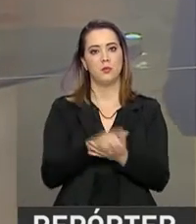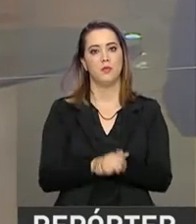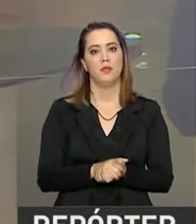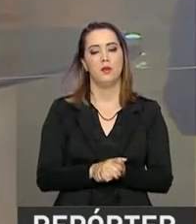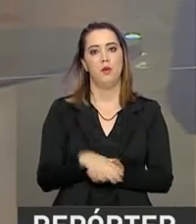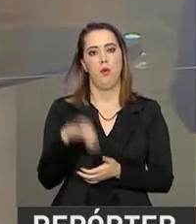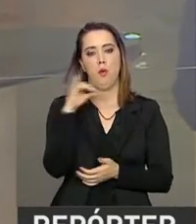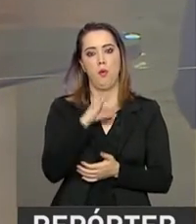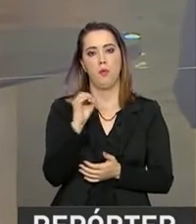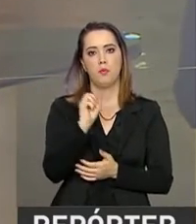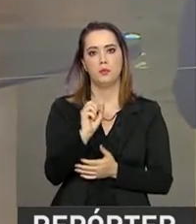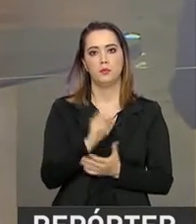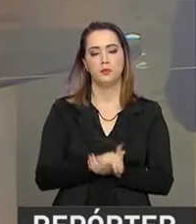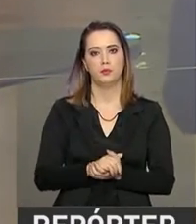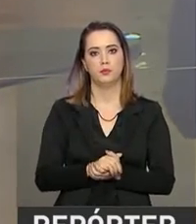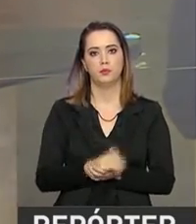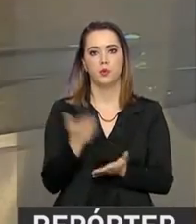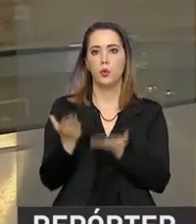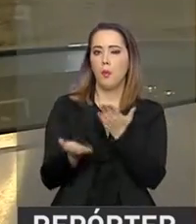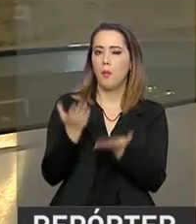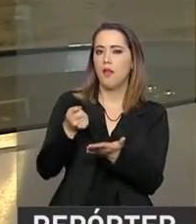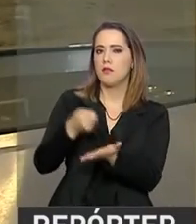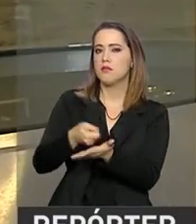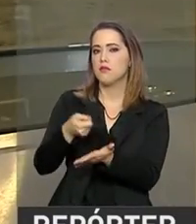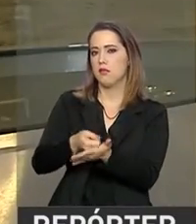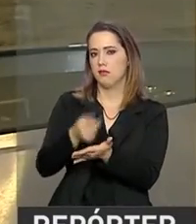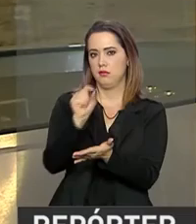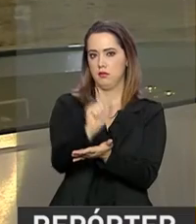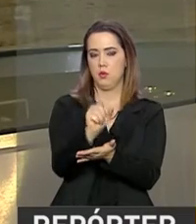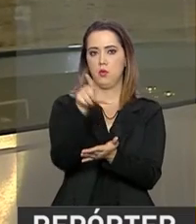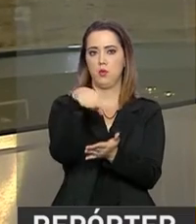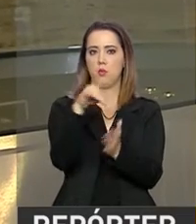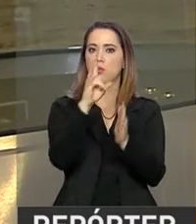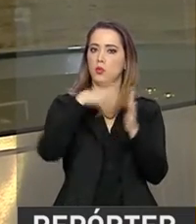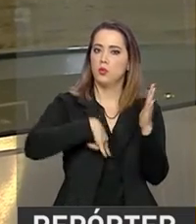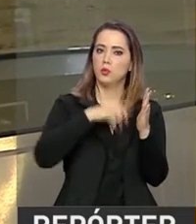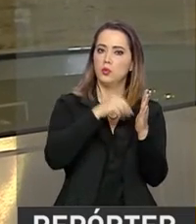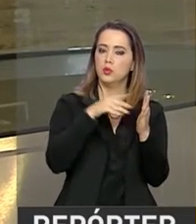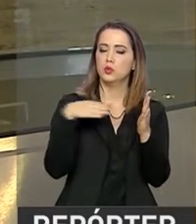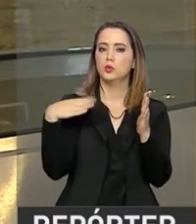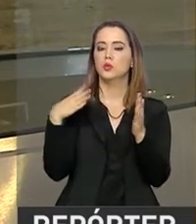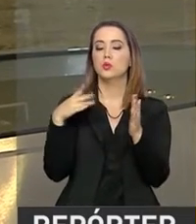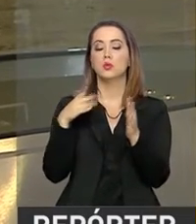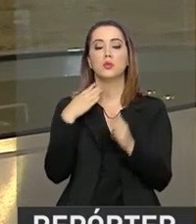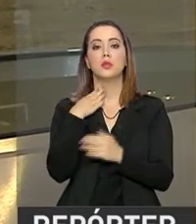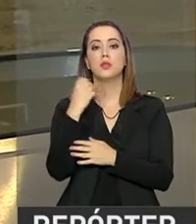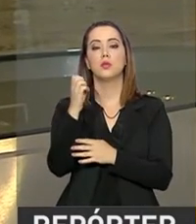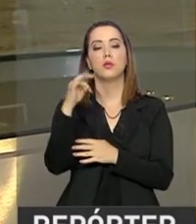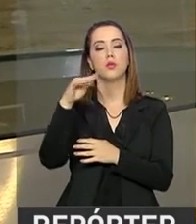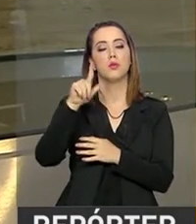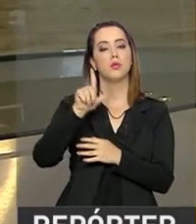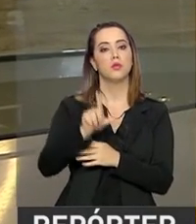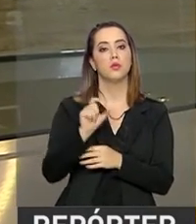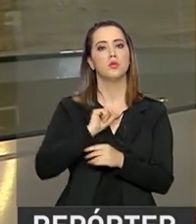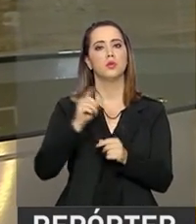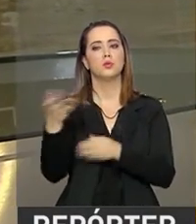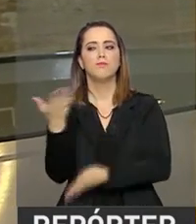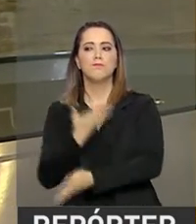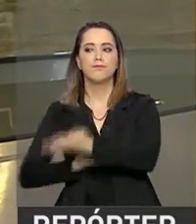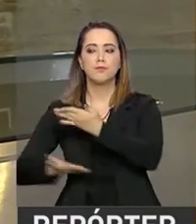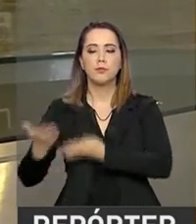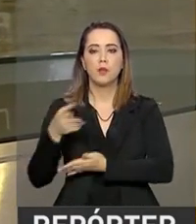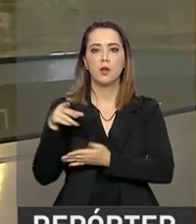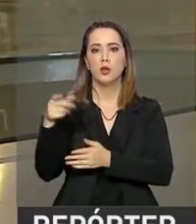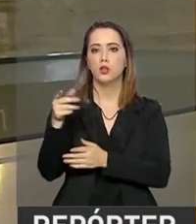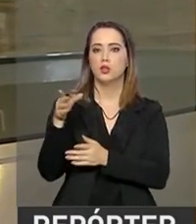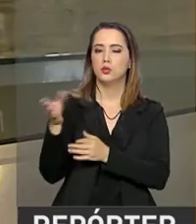Paulo e o balanço de pagamentos é um documento consolidado no banco central que reúne todas as informações sobre trocas